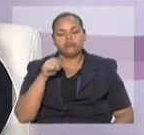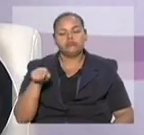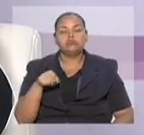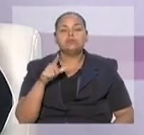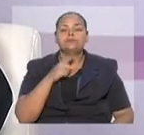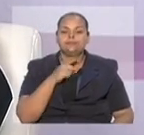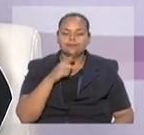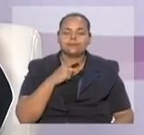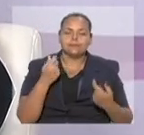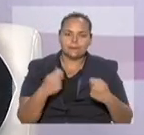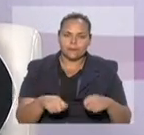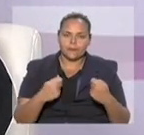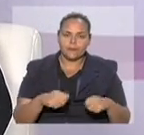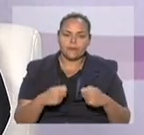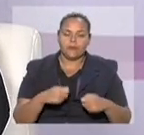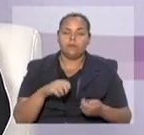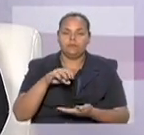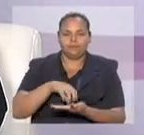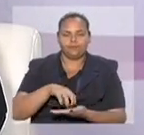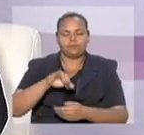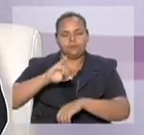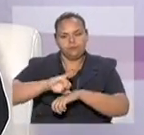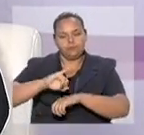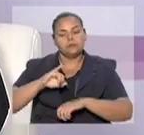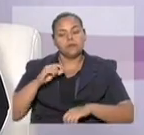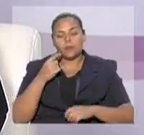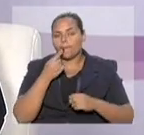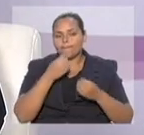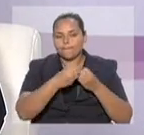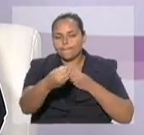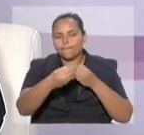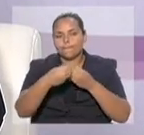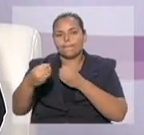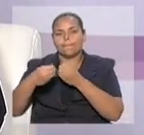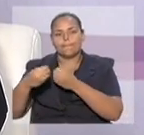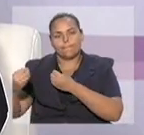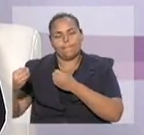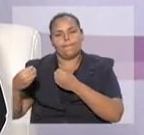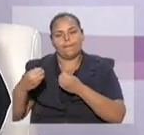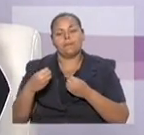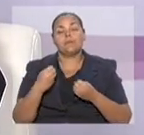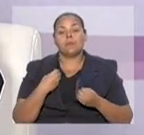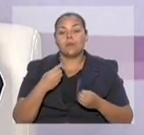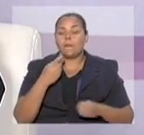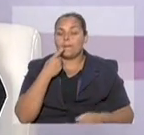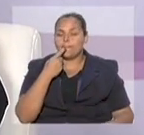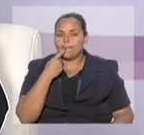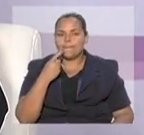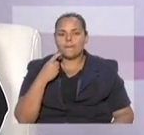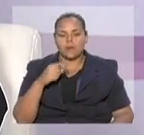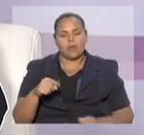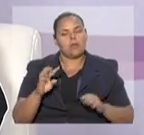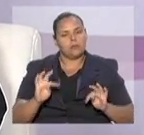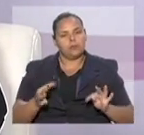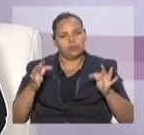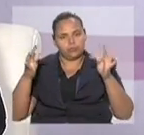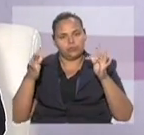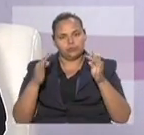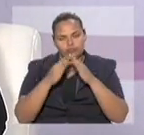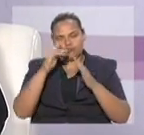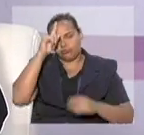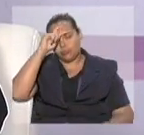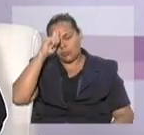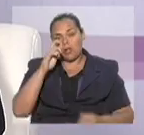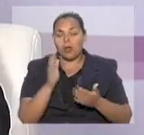você tem que ter para ter um centro, justamente para aproximar o máximo possível o paciente do local de tratamento.